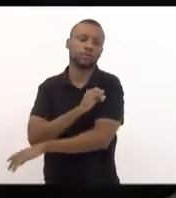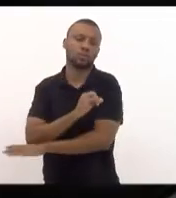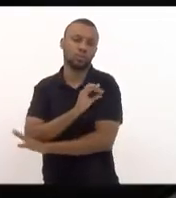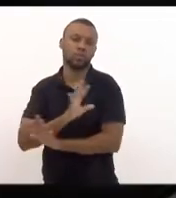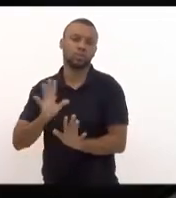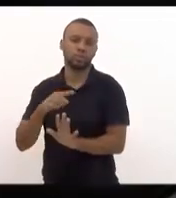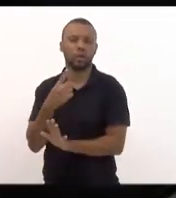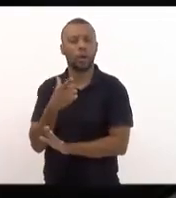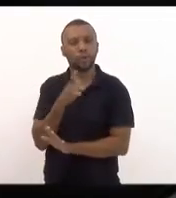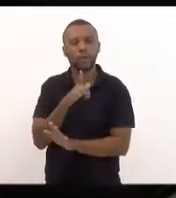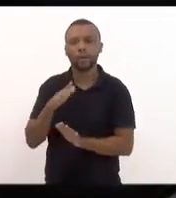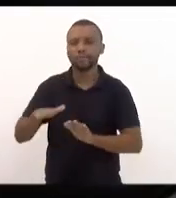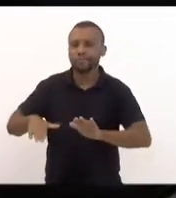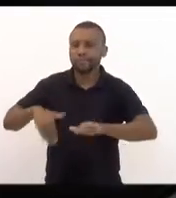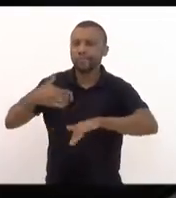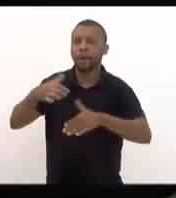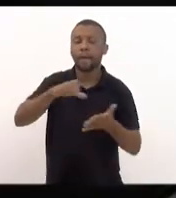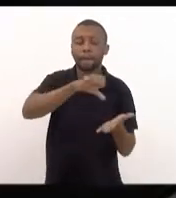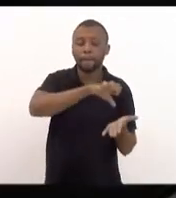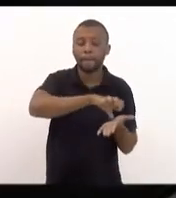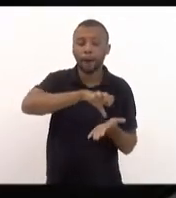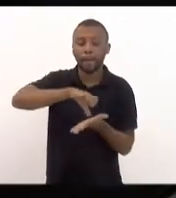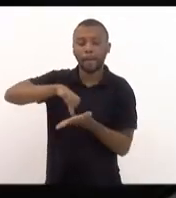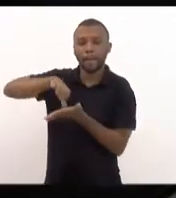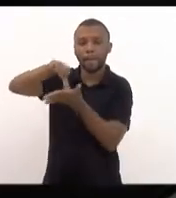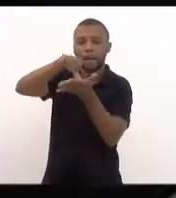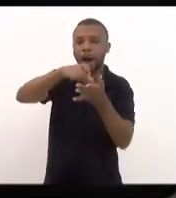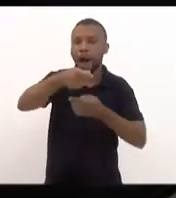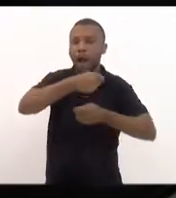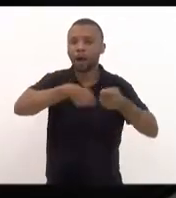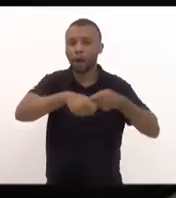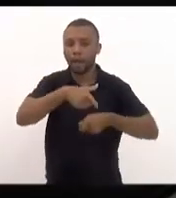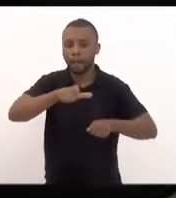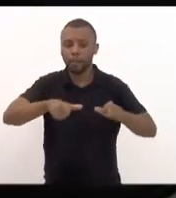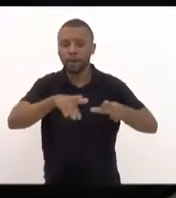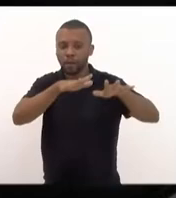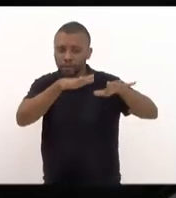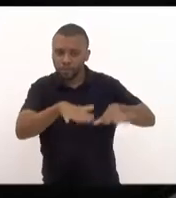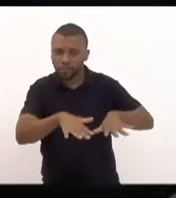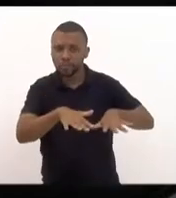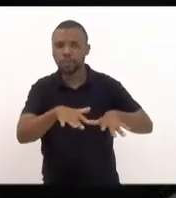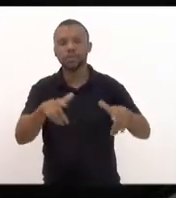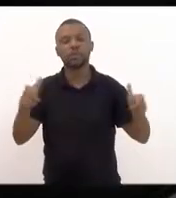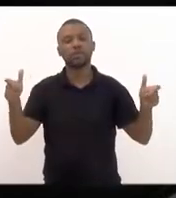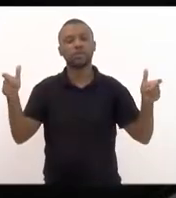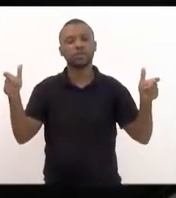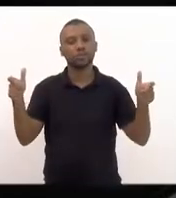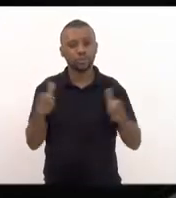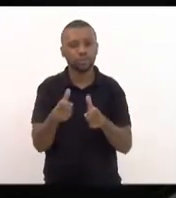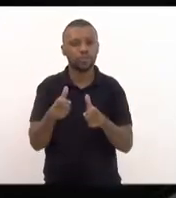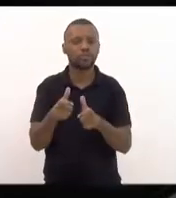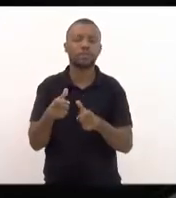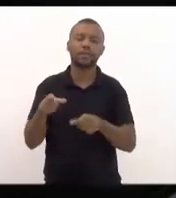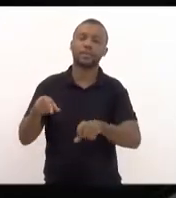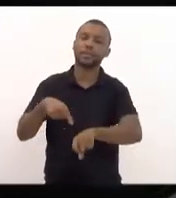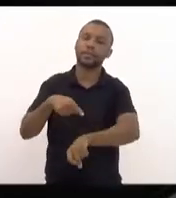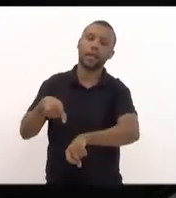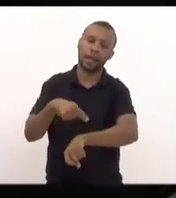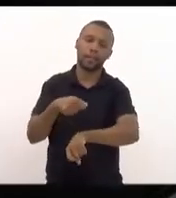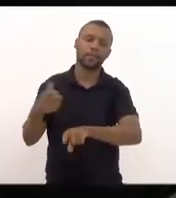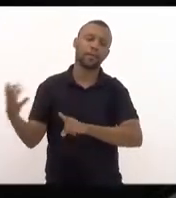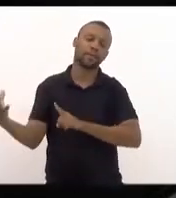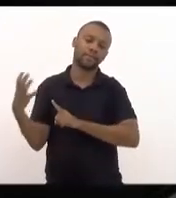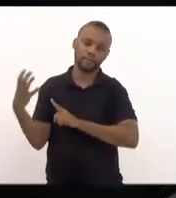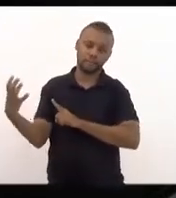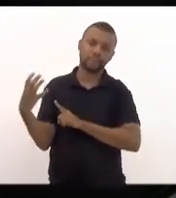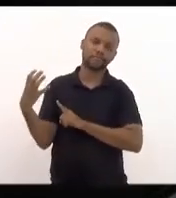consiga desenvolver polos econômicos nessas regiões, onde as pessoas fiquem lá e diminuam esse pêndulo, trazendo tanto impacto no cotidiano